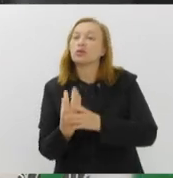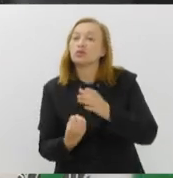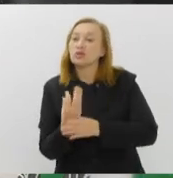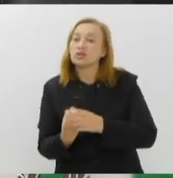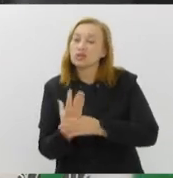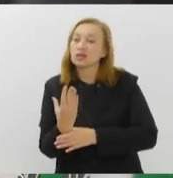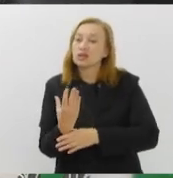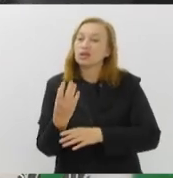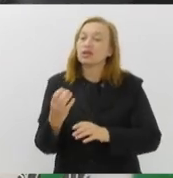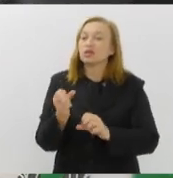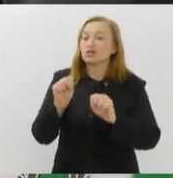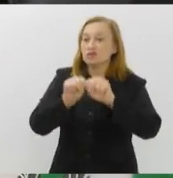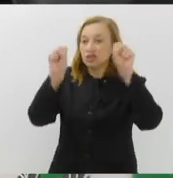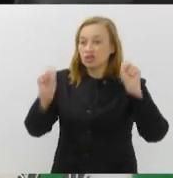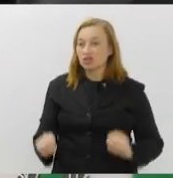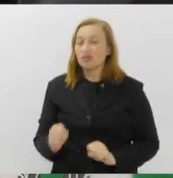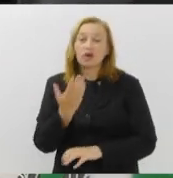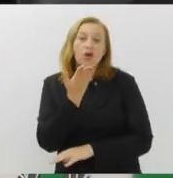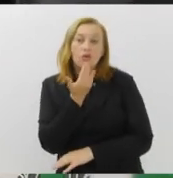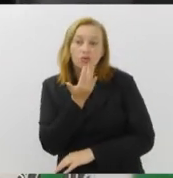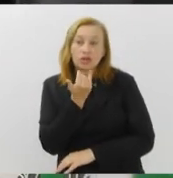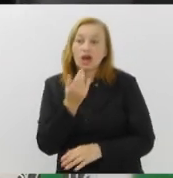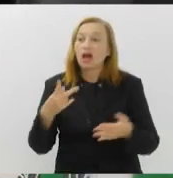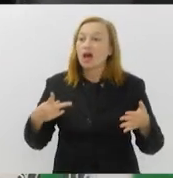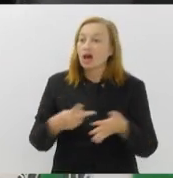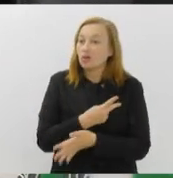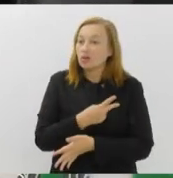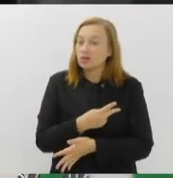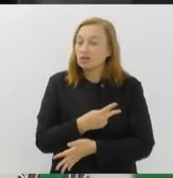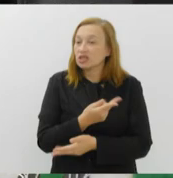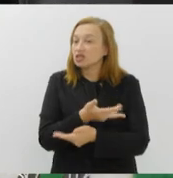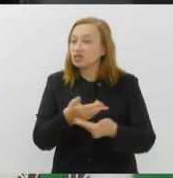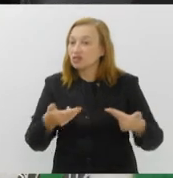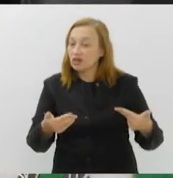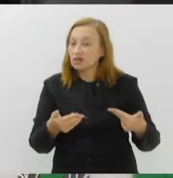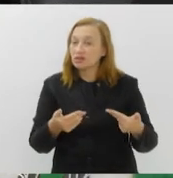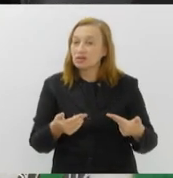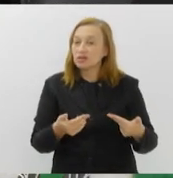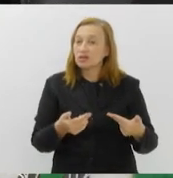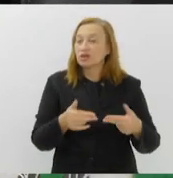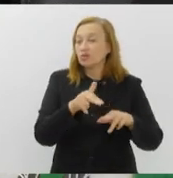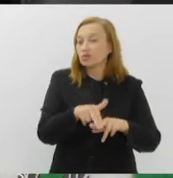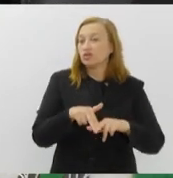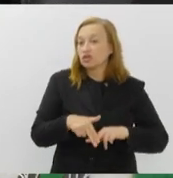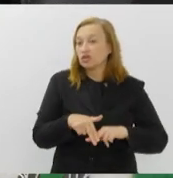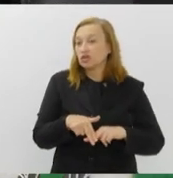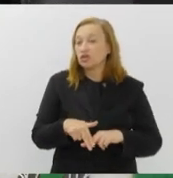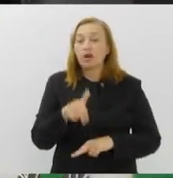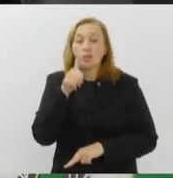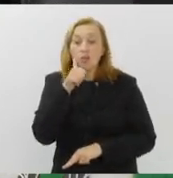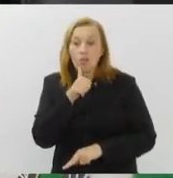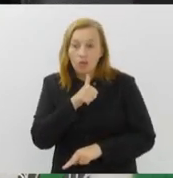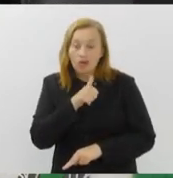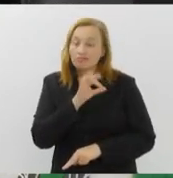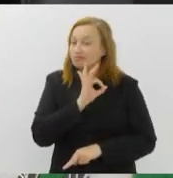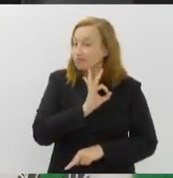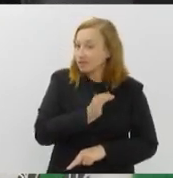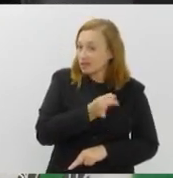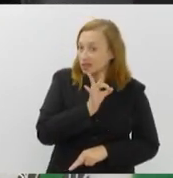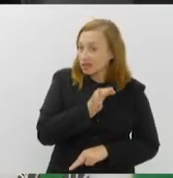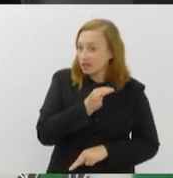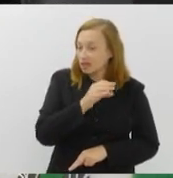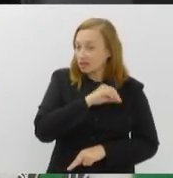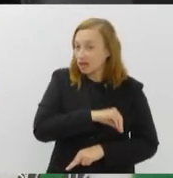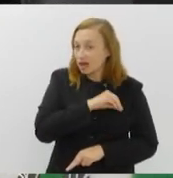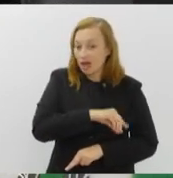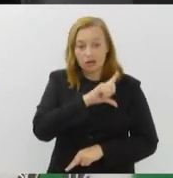dos sistemas agroalimentares. Isso acontece entre diversos motivos, pelo fato de que as mulheres, obviamente, ganham menos do